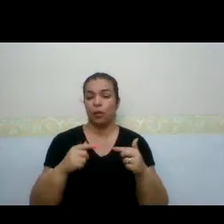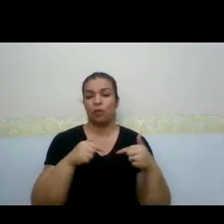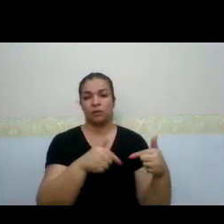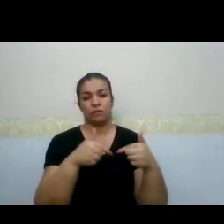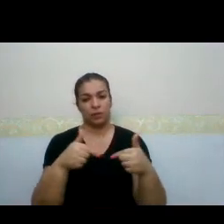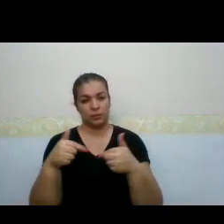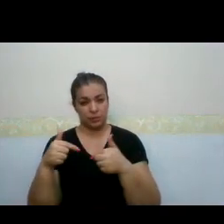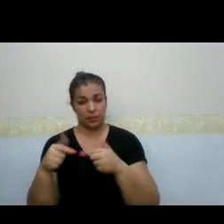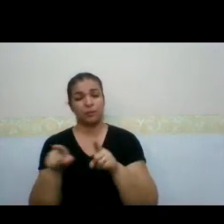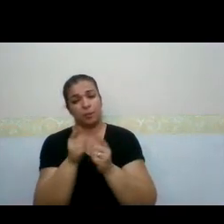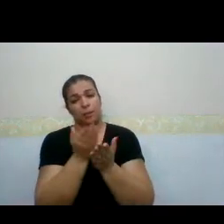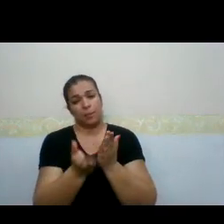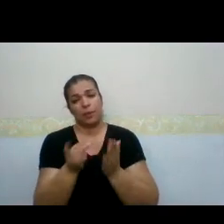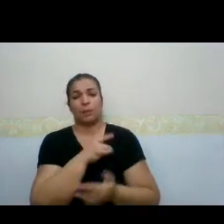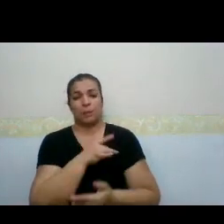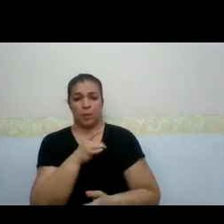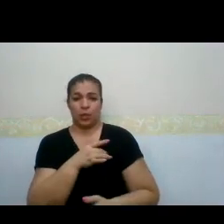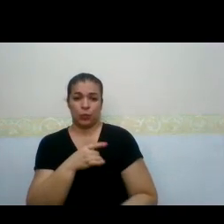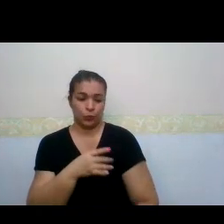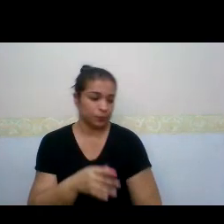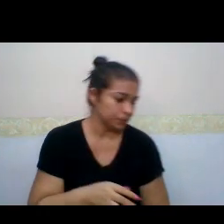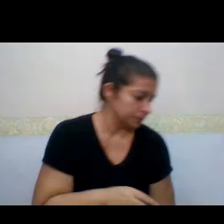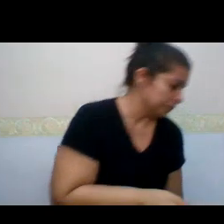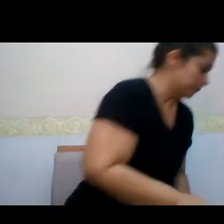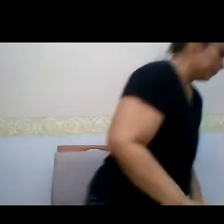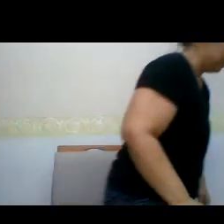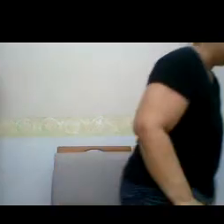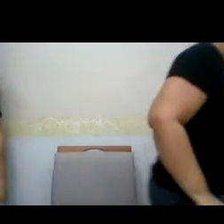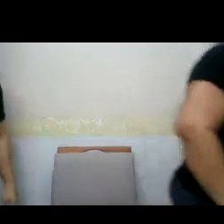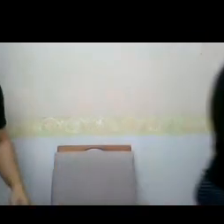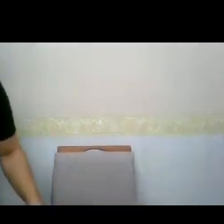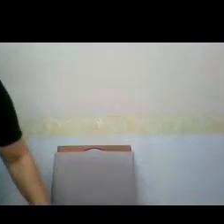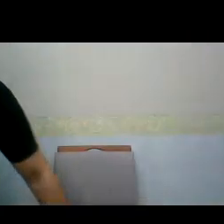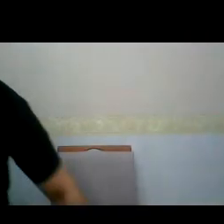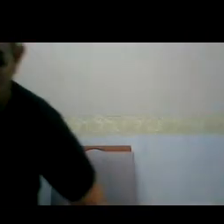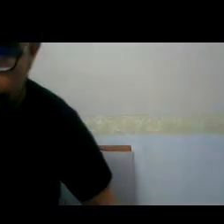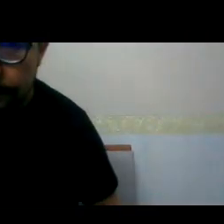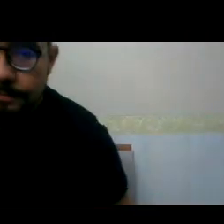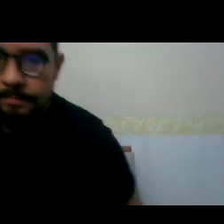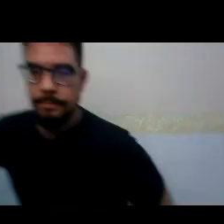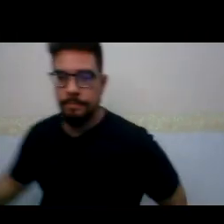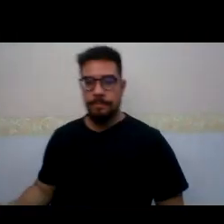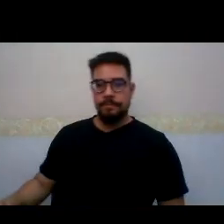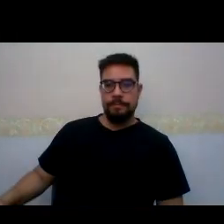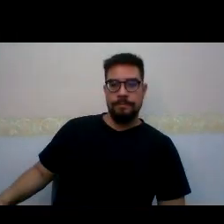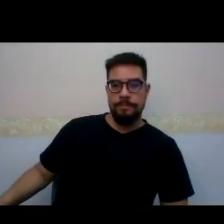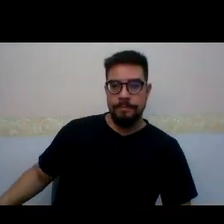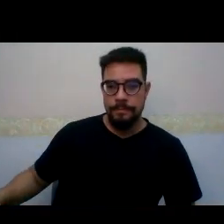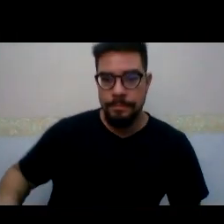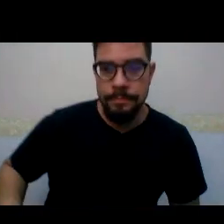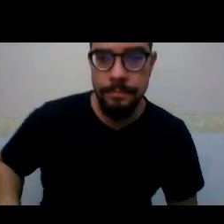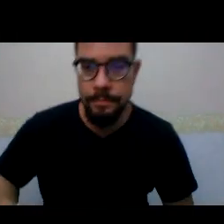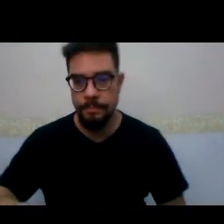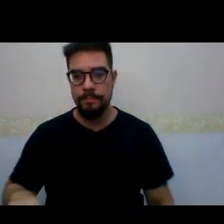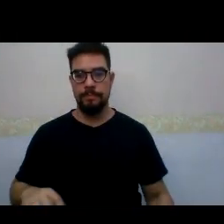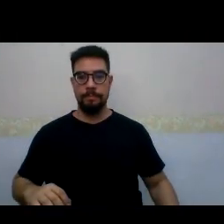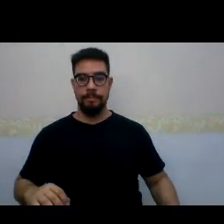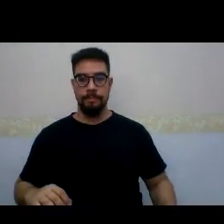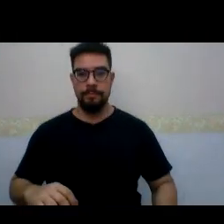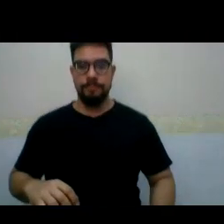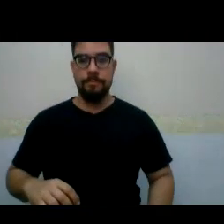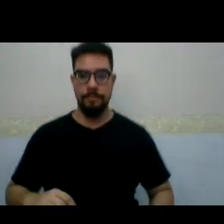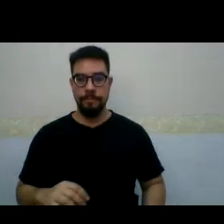o medo, né, gente? Porque essa imagem que eu coloco para vocês aqui, ela é uma imagem, como já disse, de uma professora muito destemida, ela